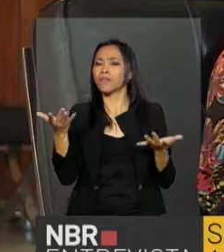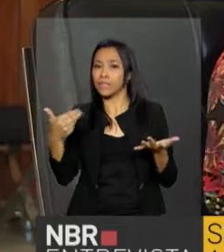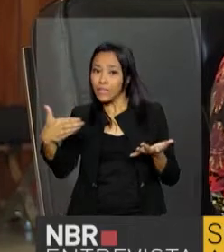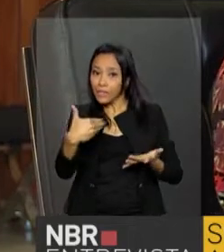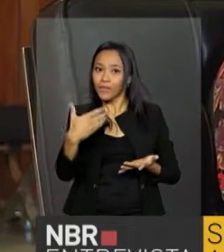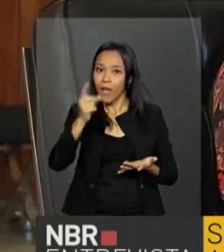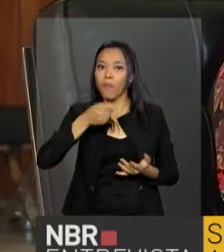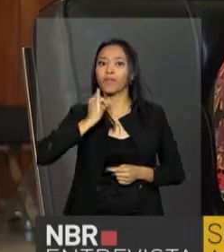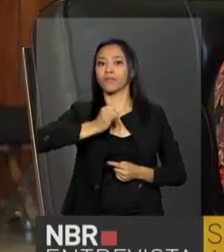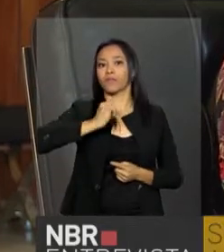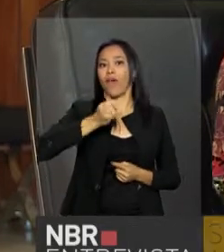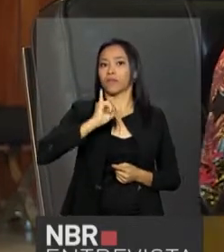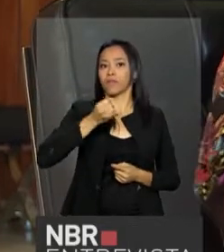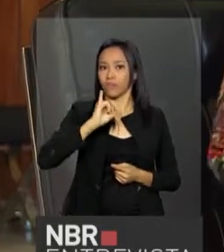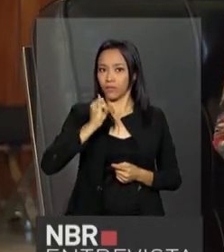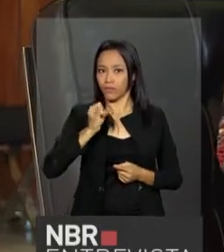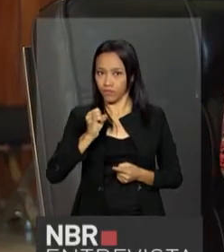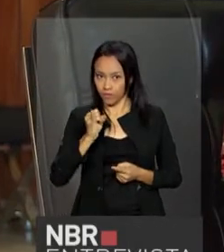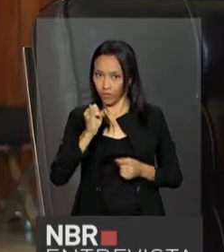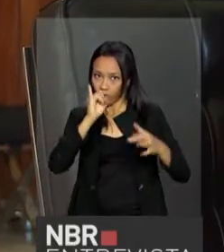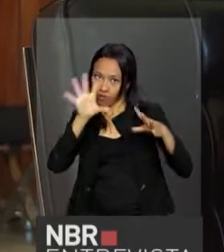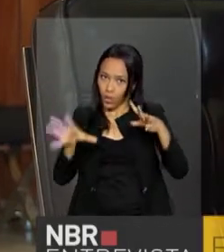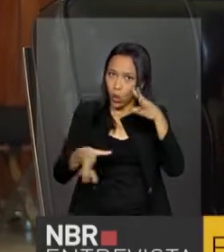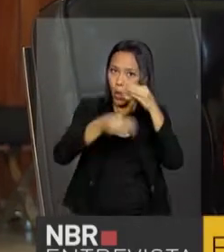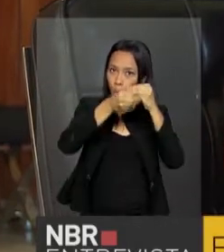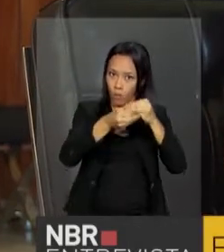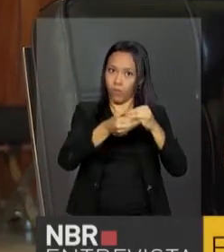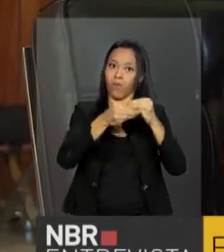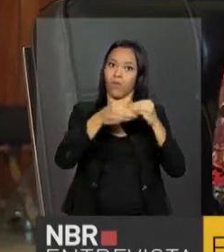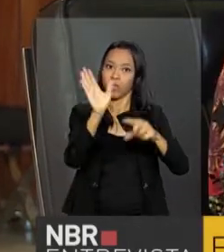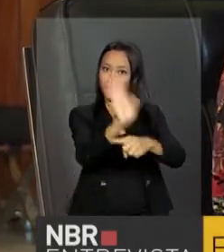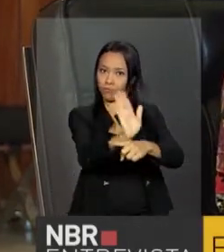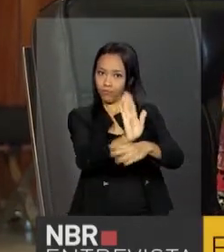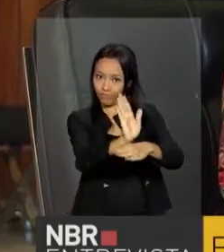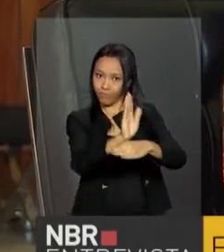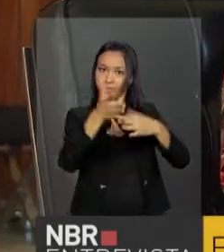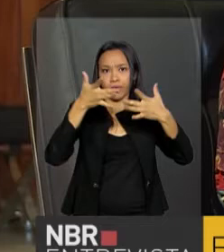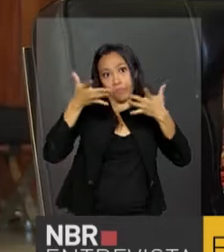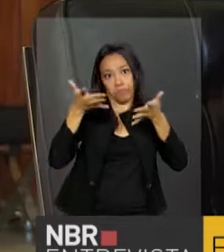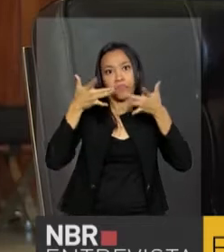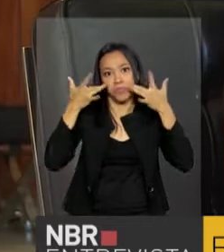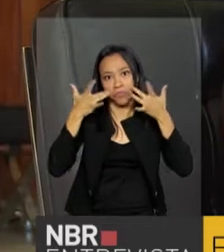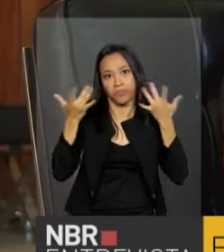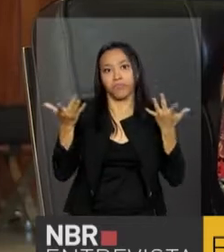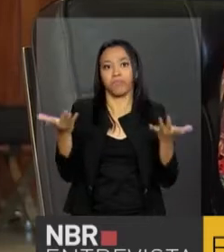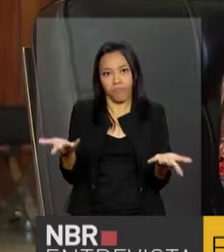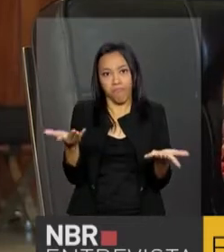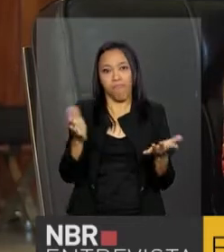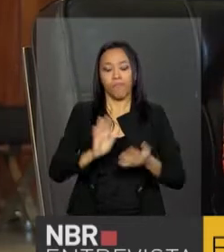é uma narração adicional, né, à peça cultural,